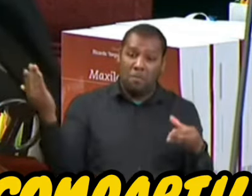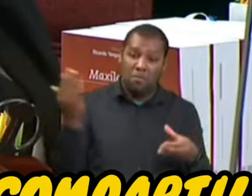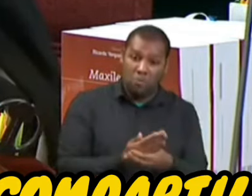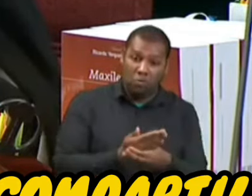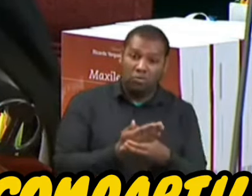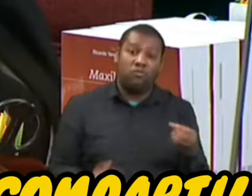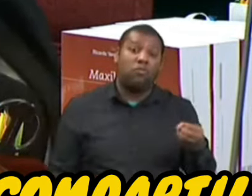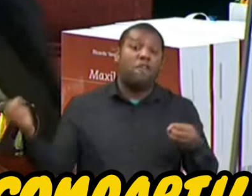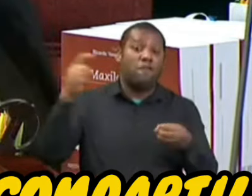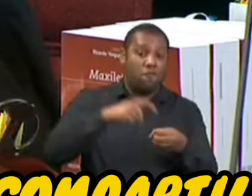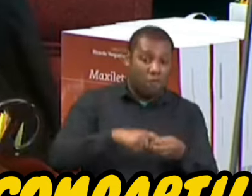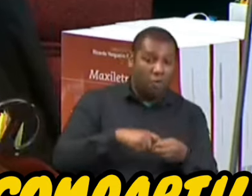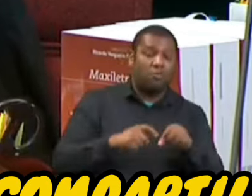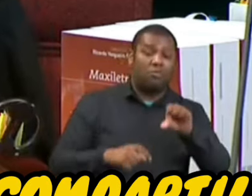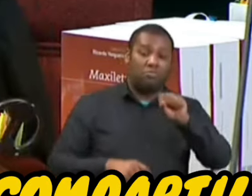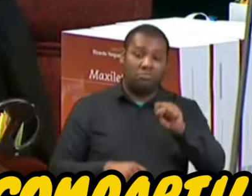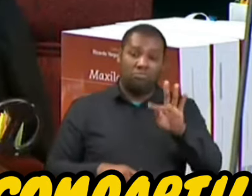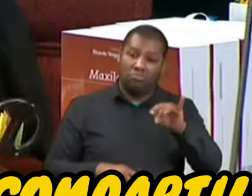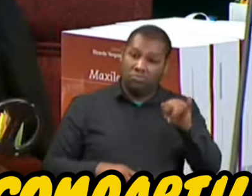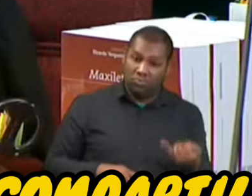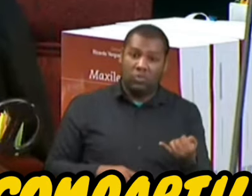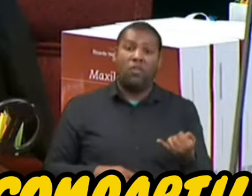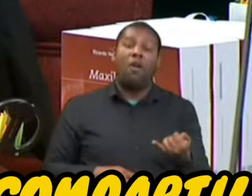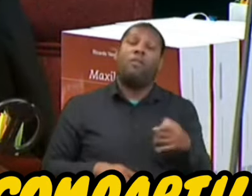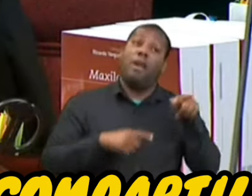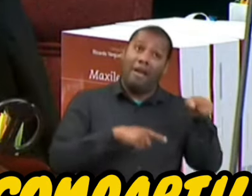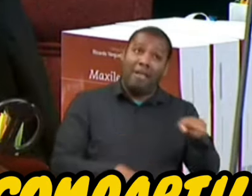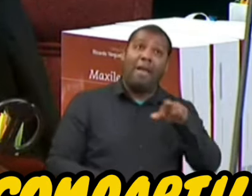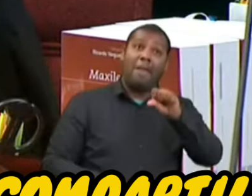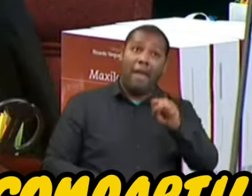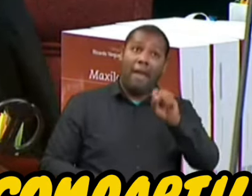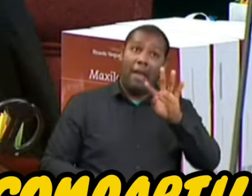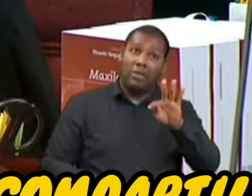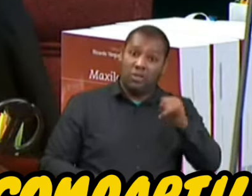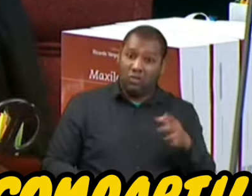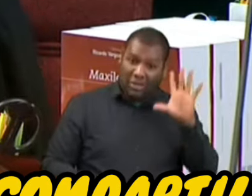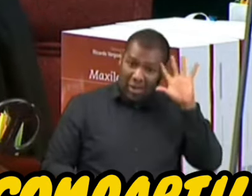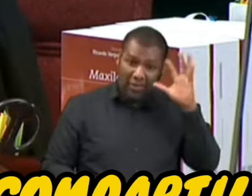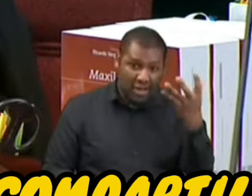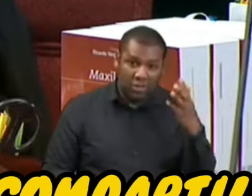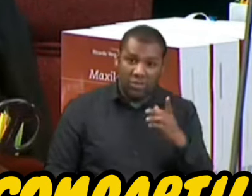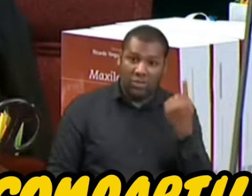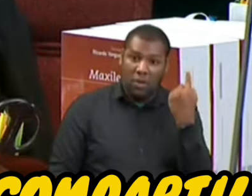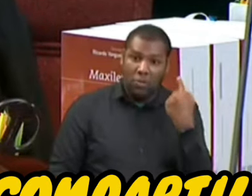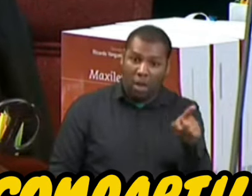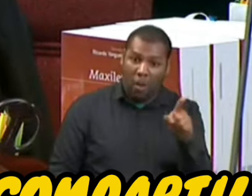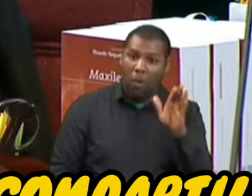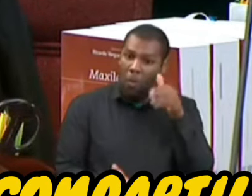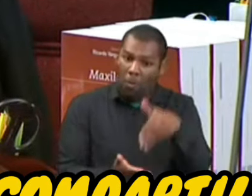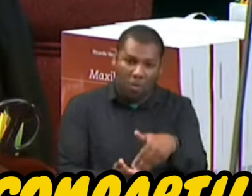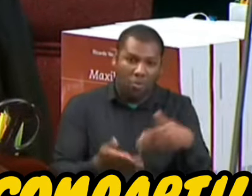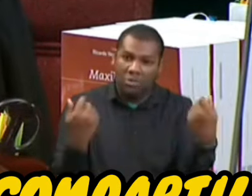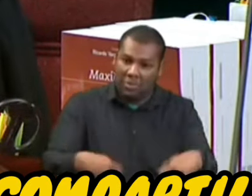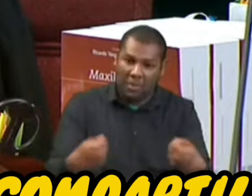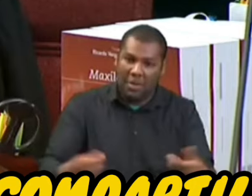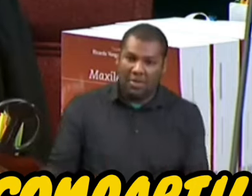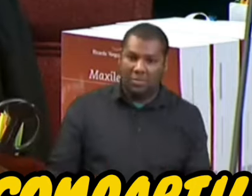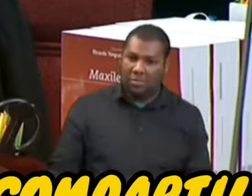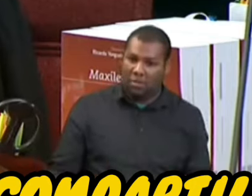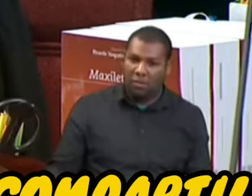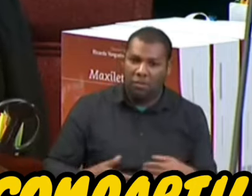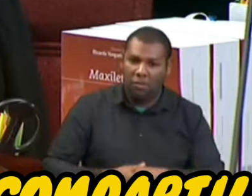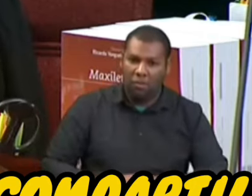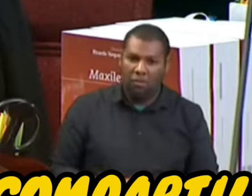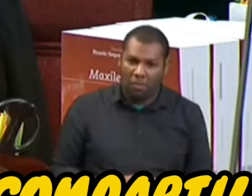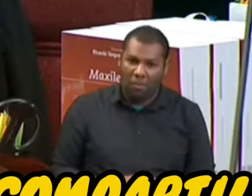aspas, para que de uma vez se resolva. Eu acho que realmente vai além do que eu posso, porque eu